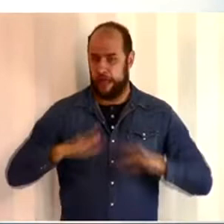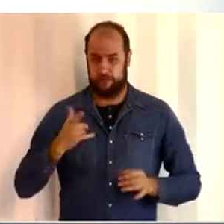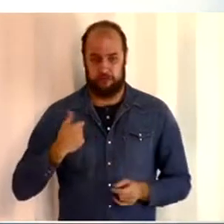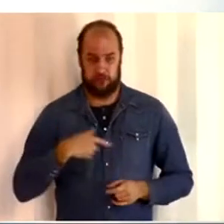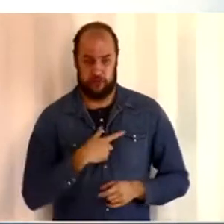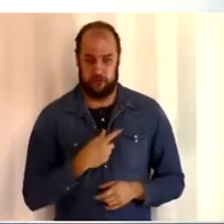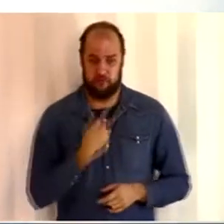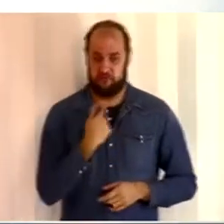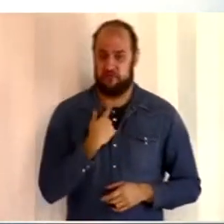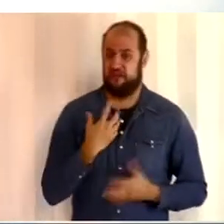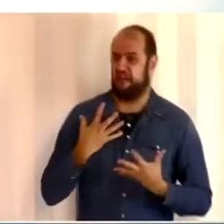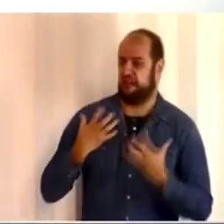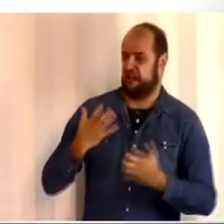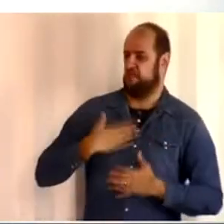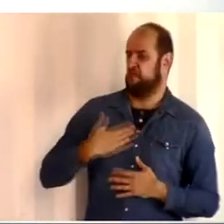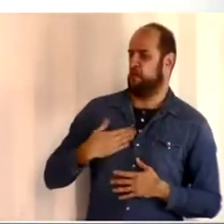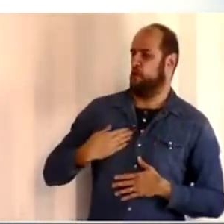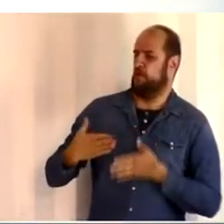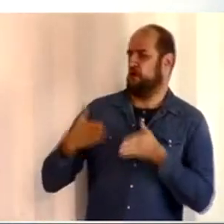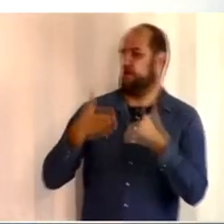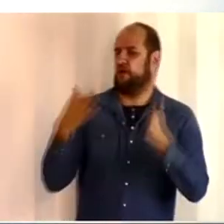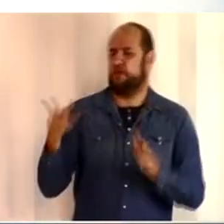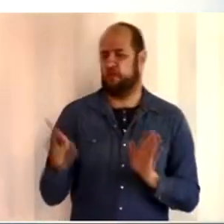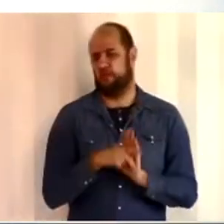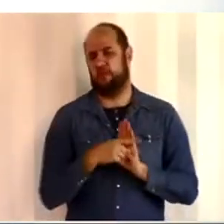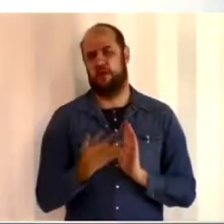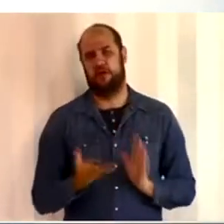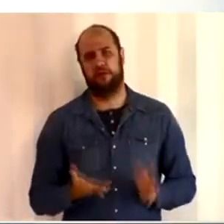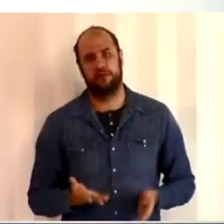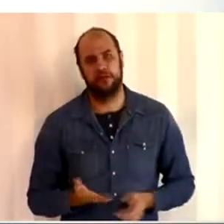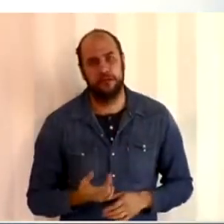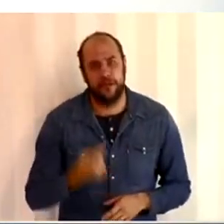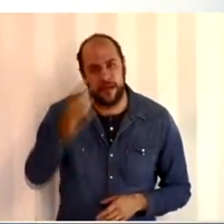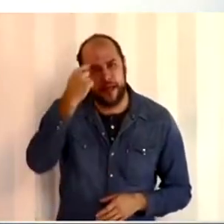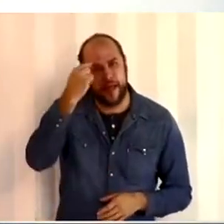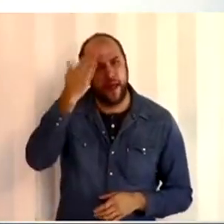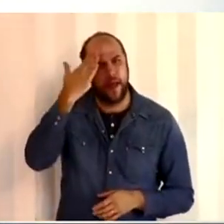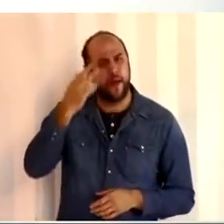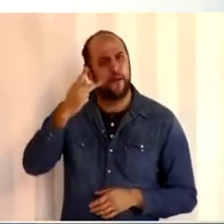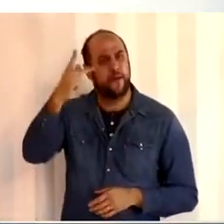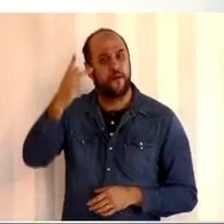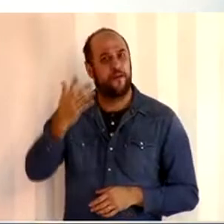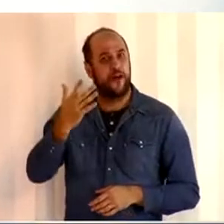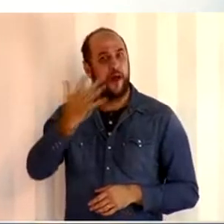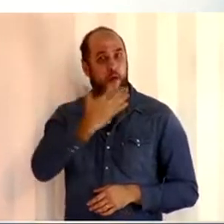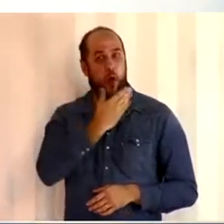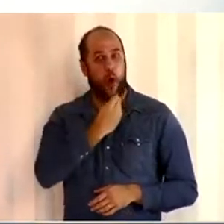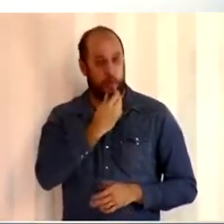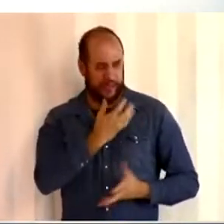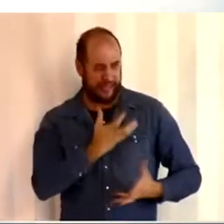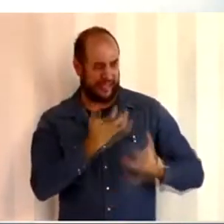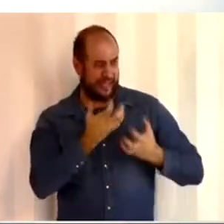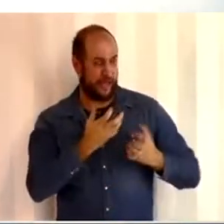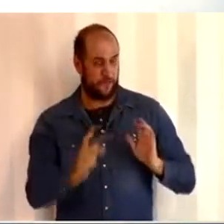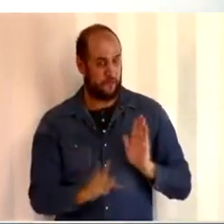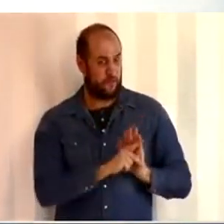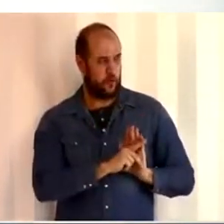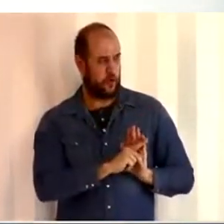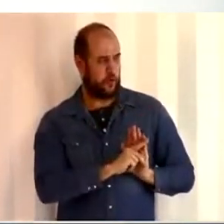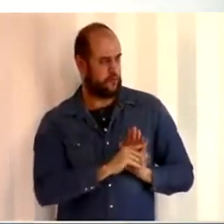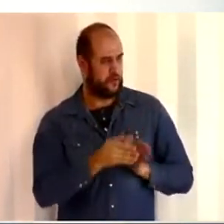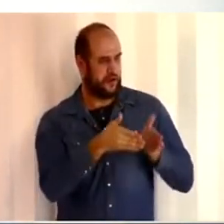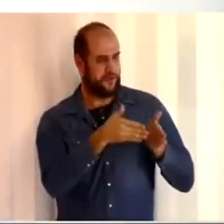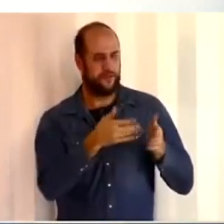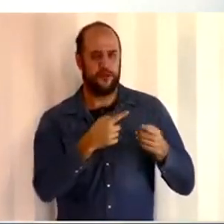queremos traçar o nosso caminho. Provérbios está repleto de versos dizendo isso. Há caminhos que ao homem parece ser bom, mas o